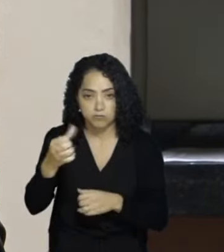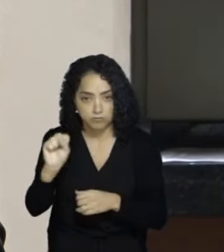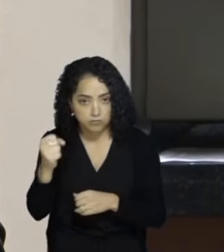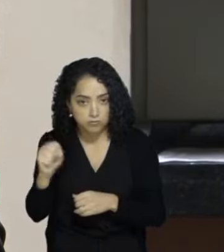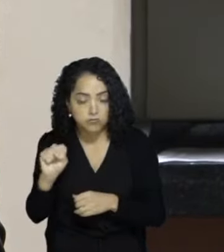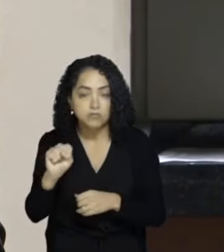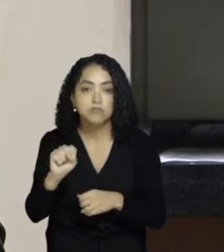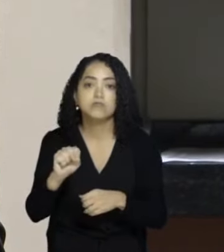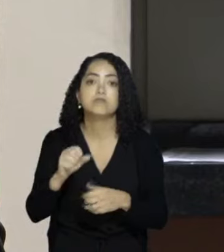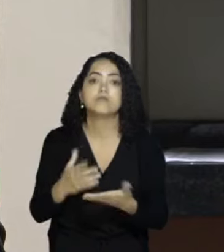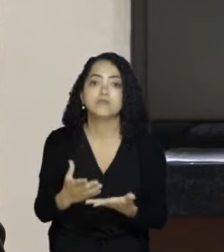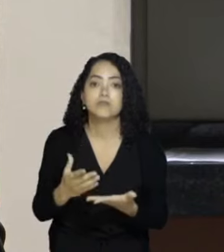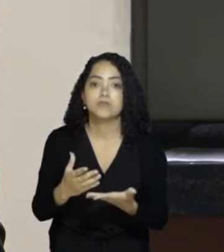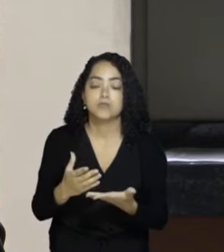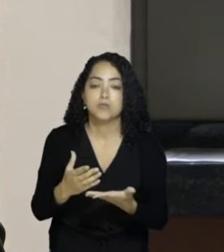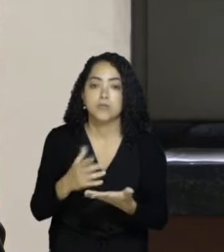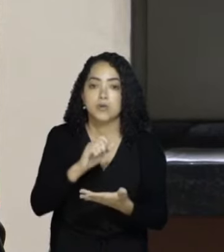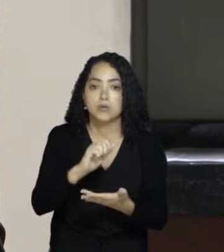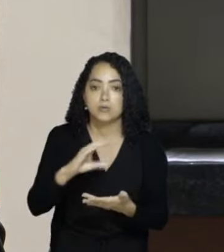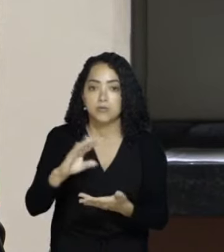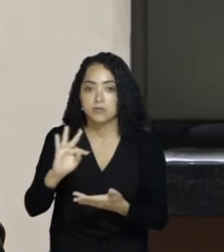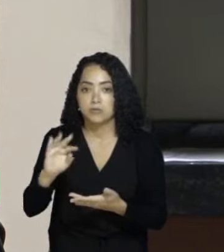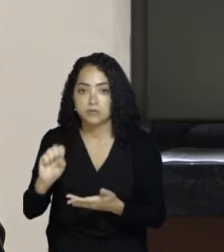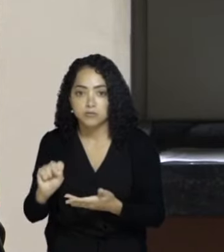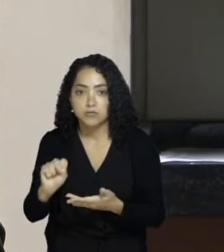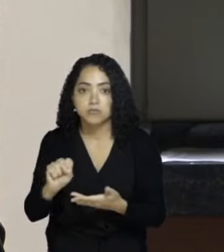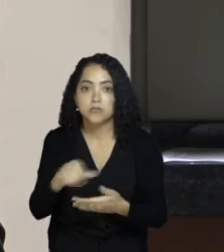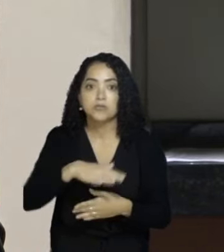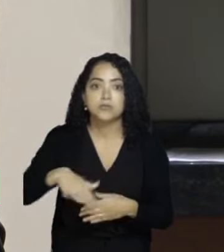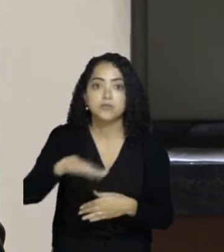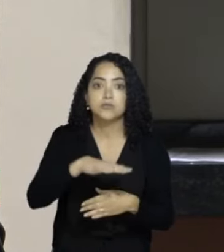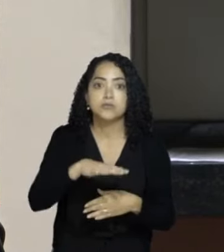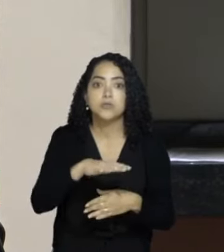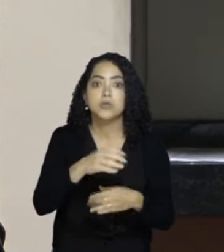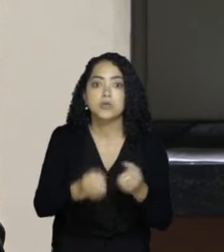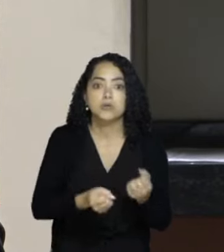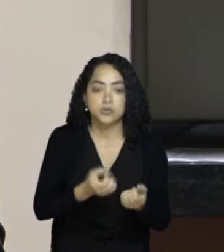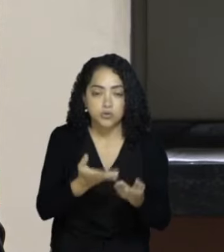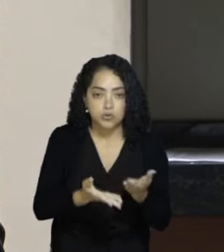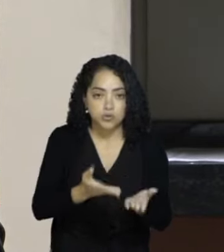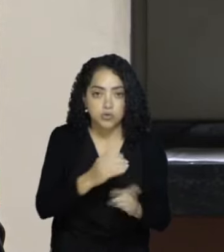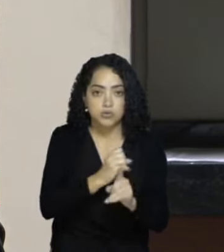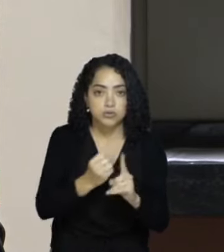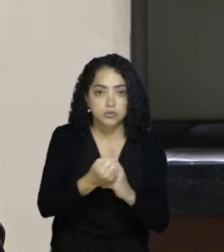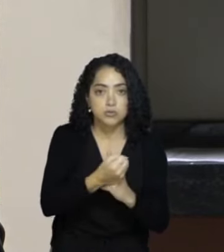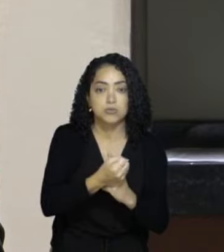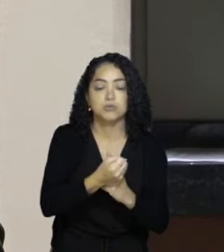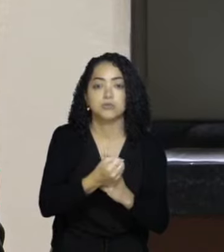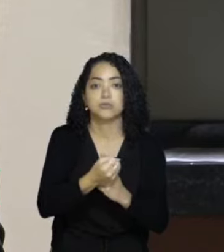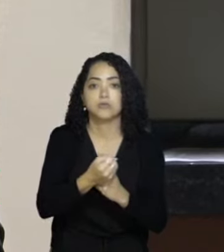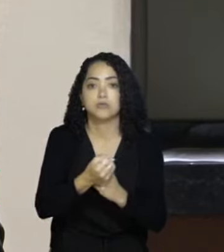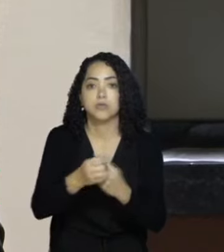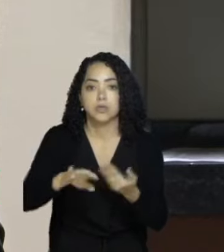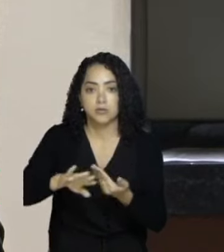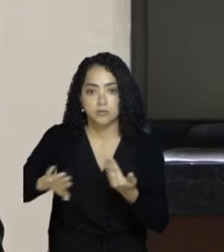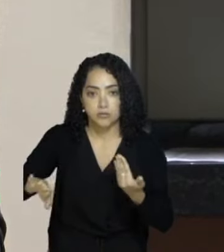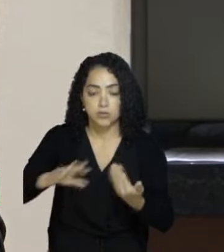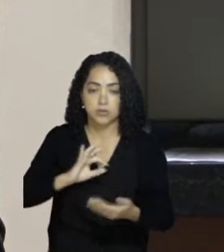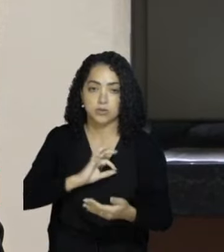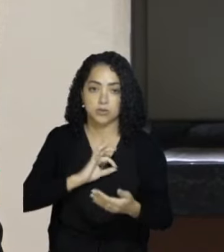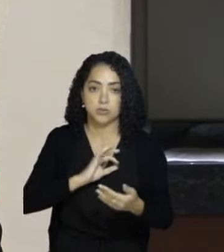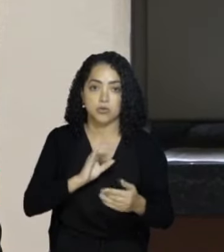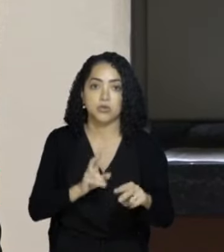para estabilizar os agentes penitenciários e socioeducativos temporários, transformando em cargos isolados da Polícia Penal. Então, nós